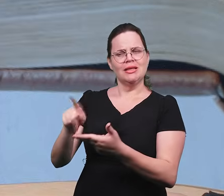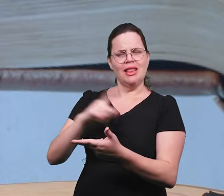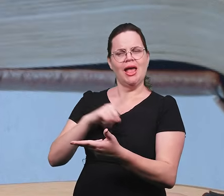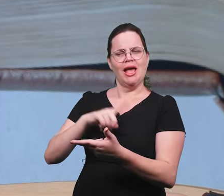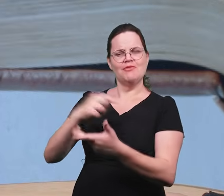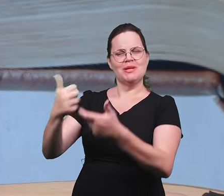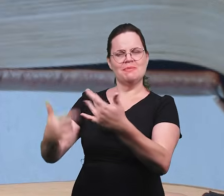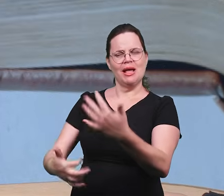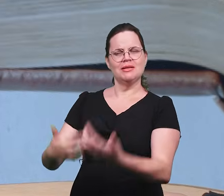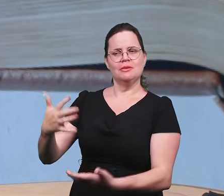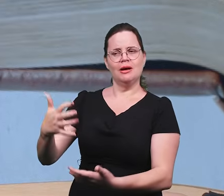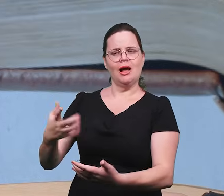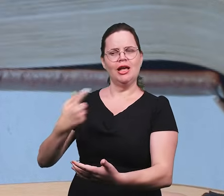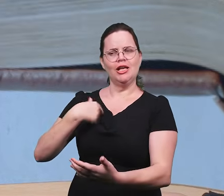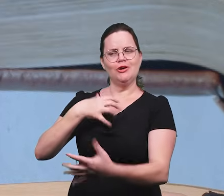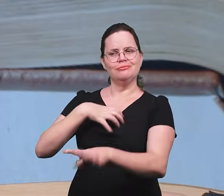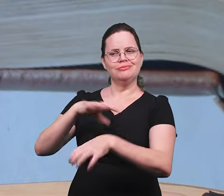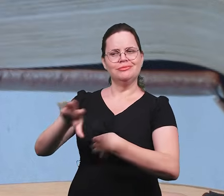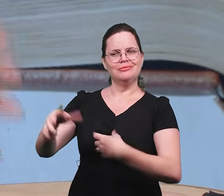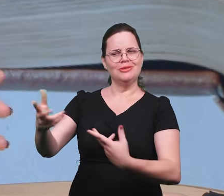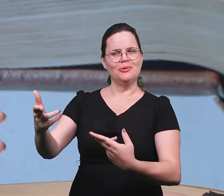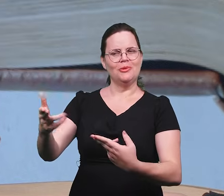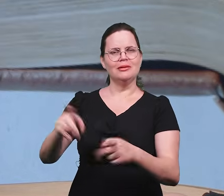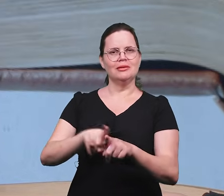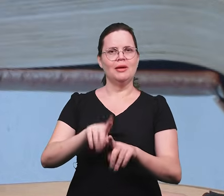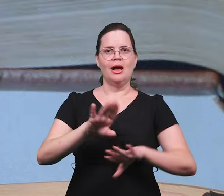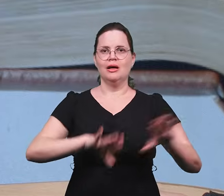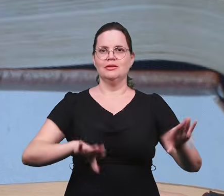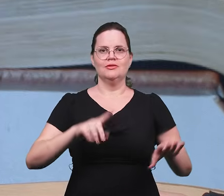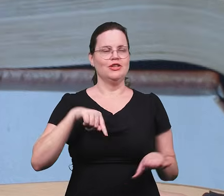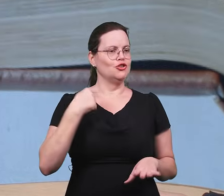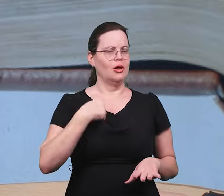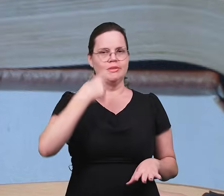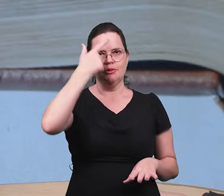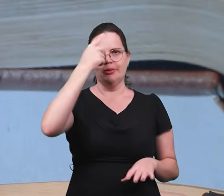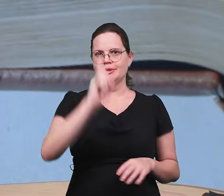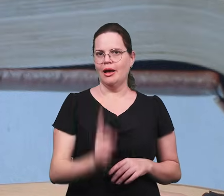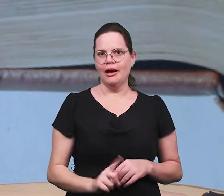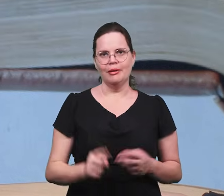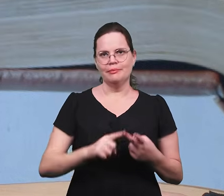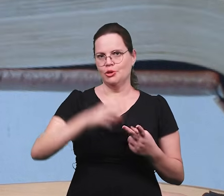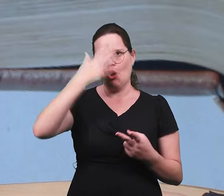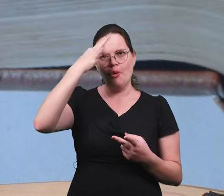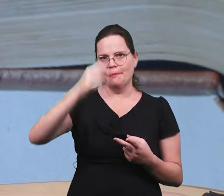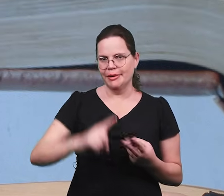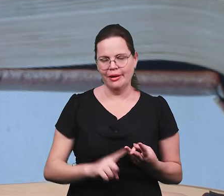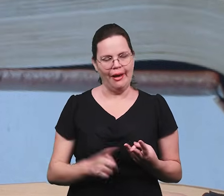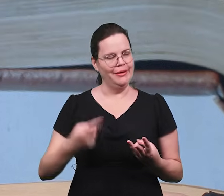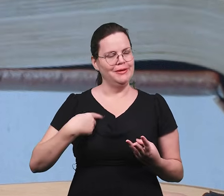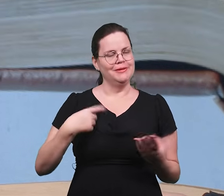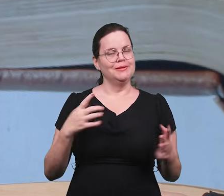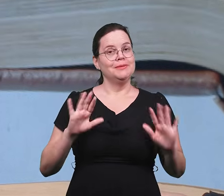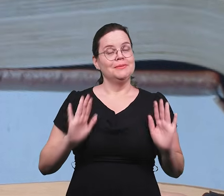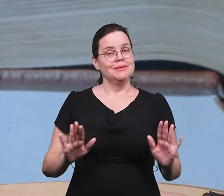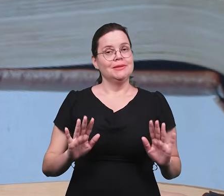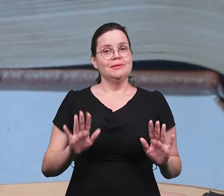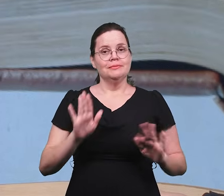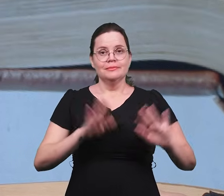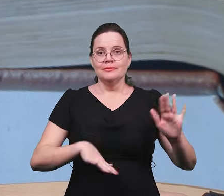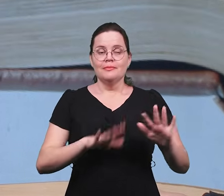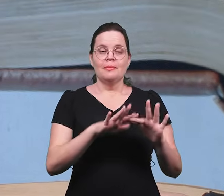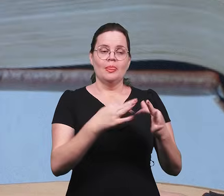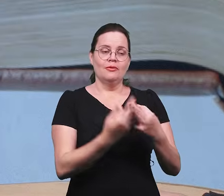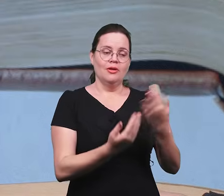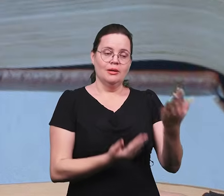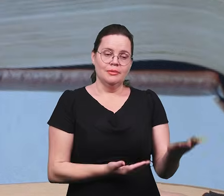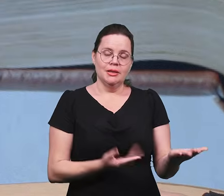nós muitas vezes somos aquelas que não entendemos direito, mas às vezes é um familiar nosso,